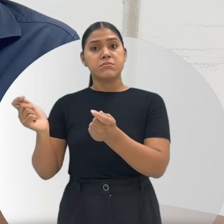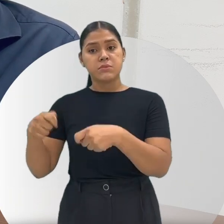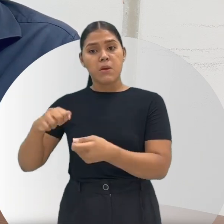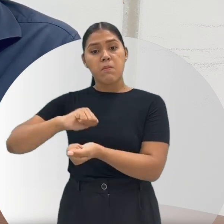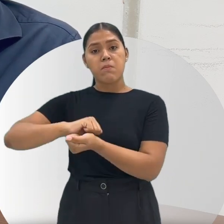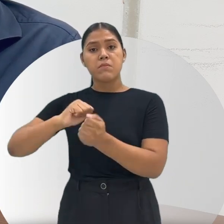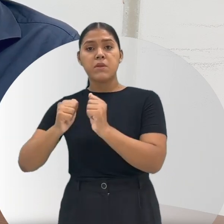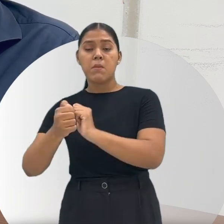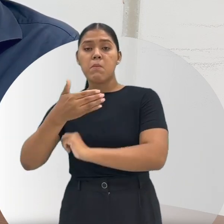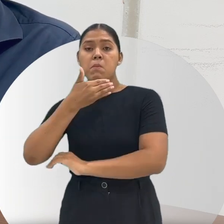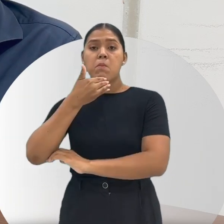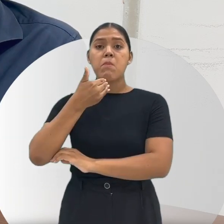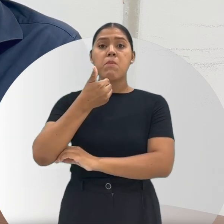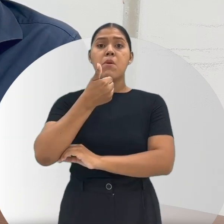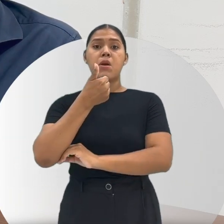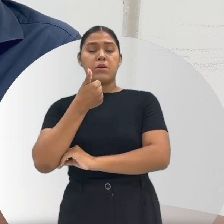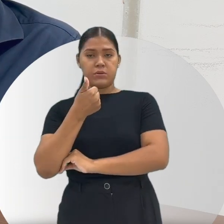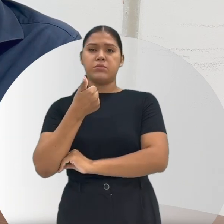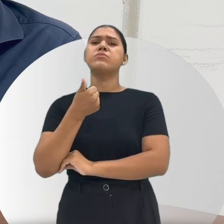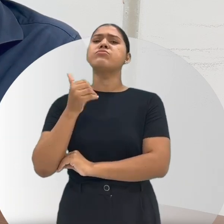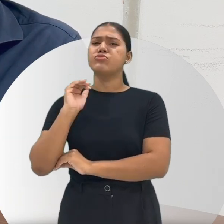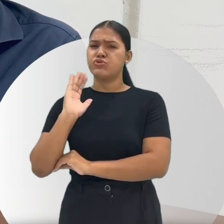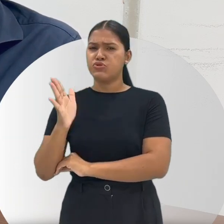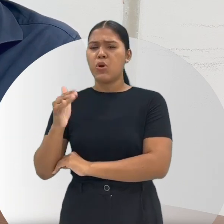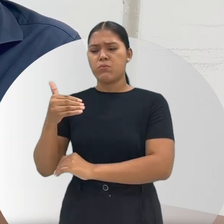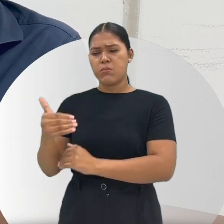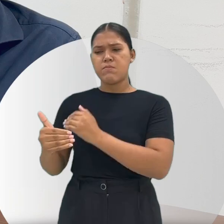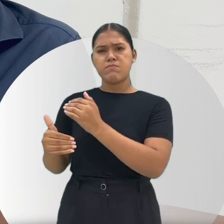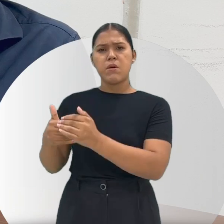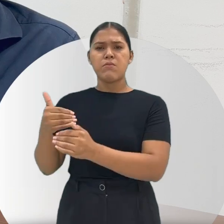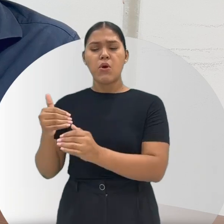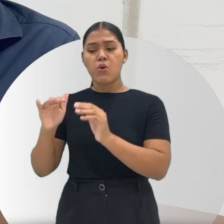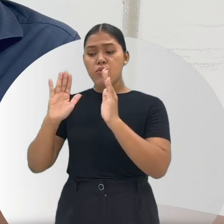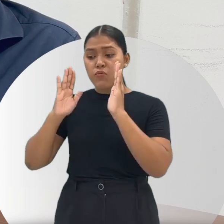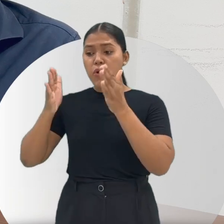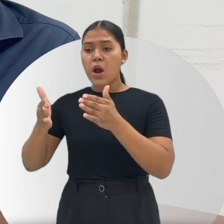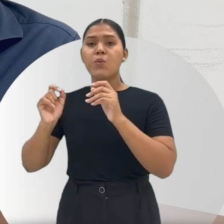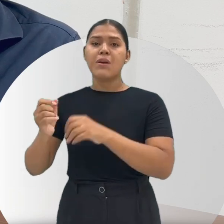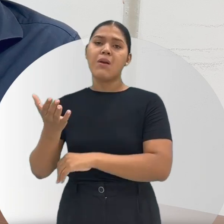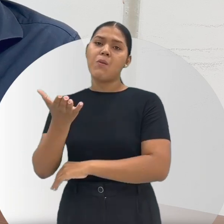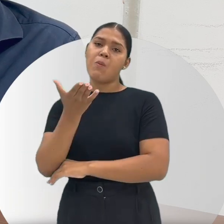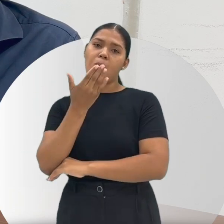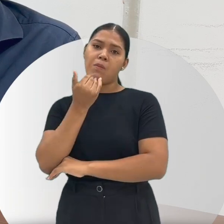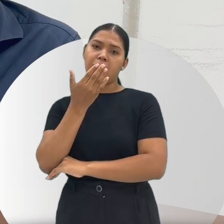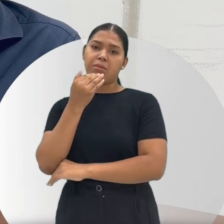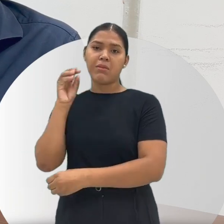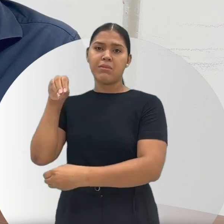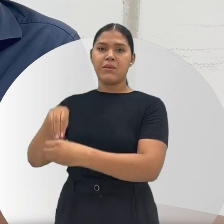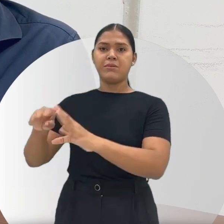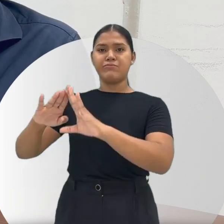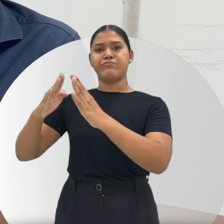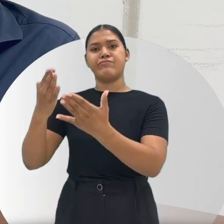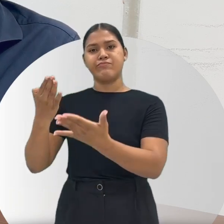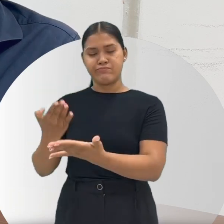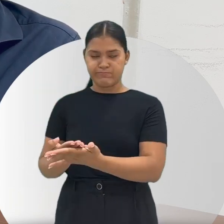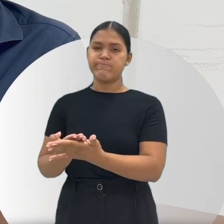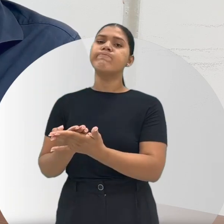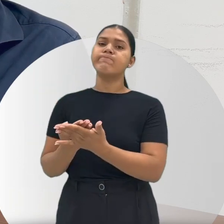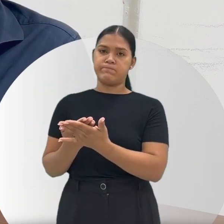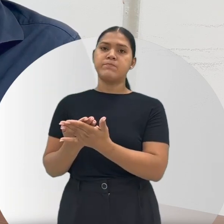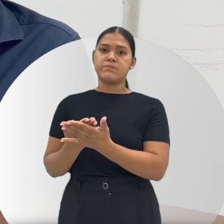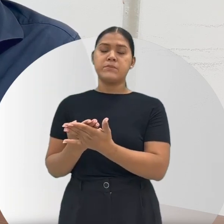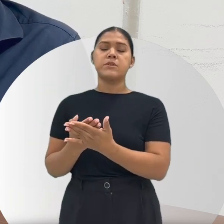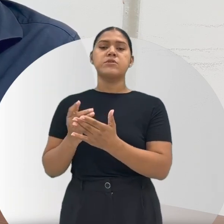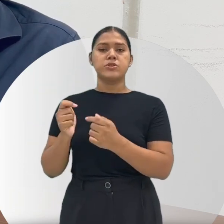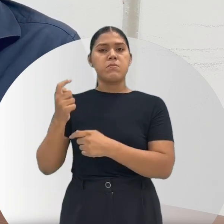inclusive de uma pauta nacional que já vem se discutindo, que é a alimentação escolar, né? A gente tem a perspectiva que para